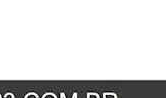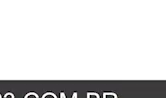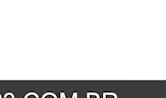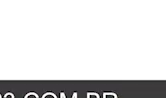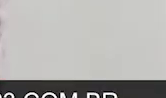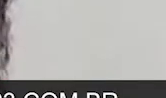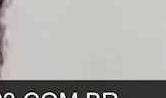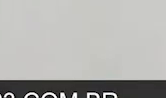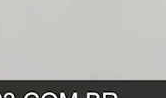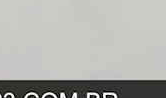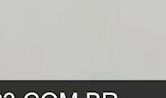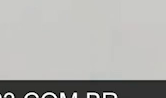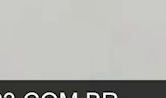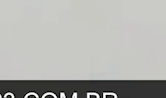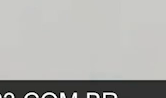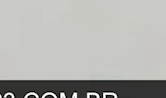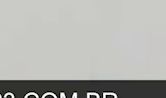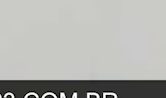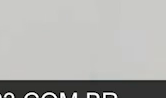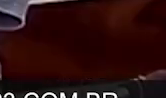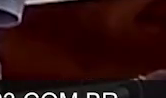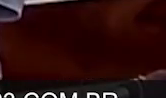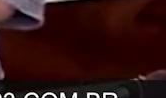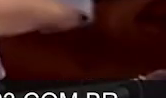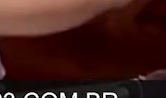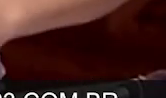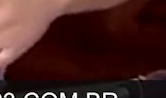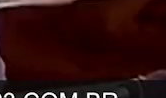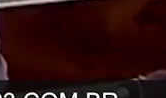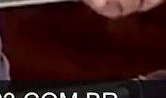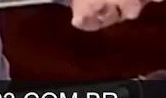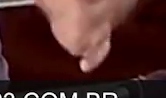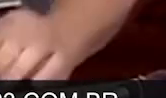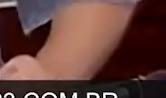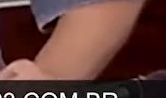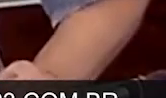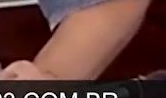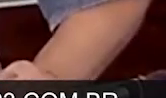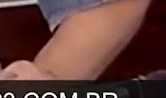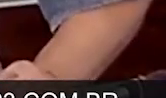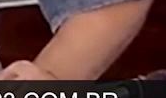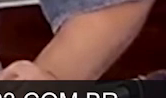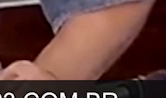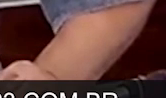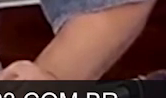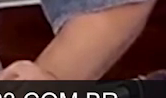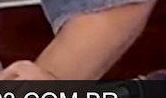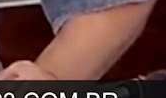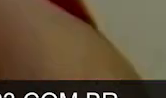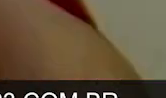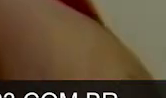sem cobrança de impostos E aí uma situação que ajuda principalmente aquele que é o micro e pequeno empreendedor